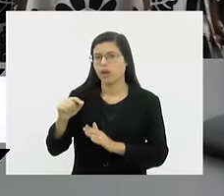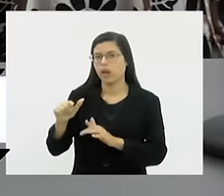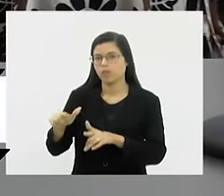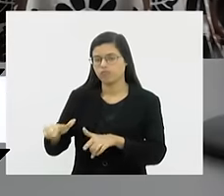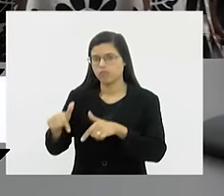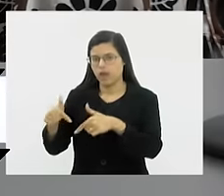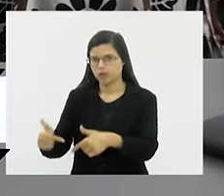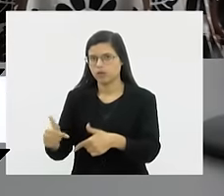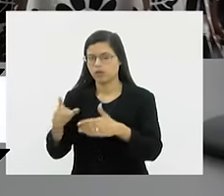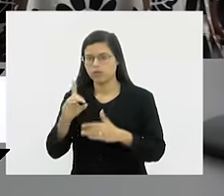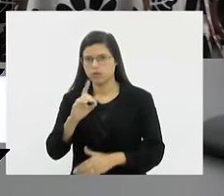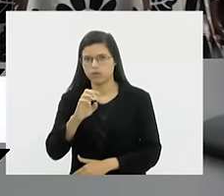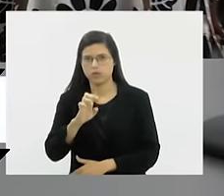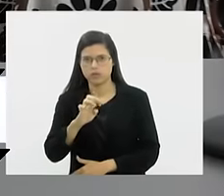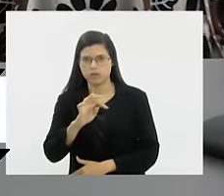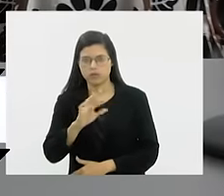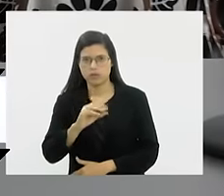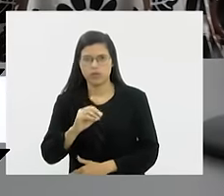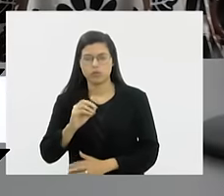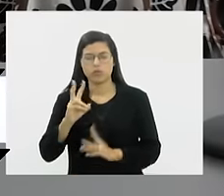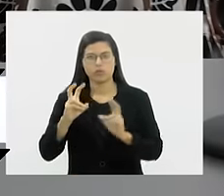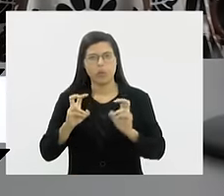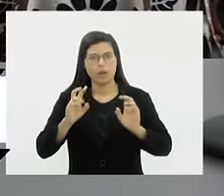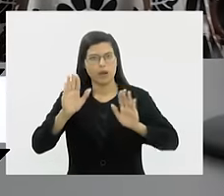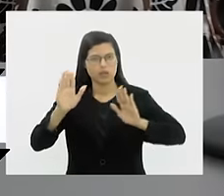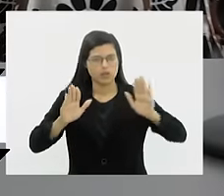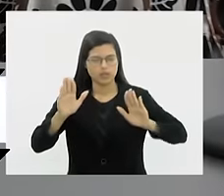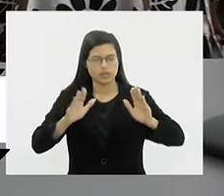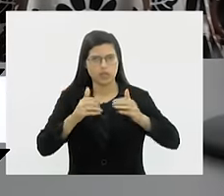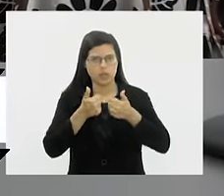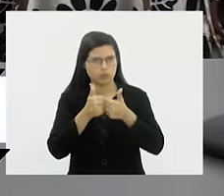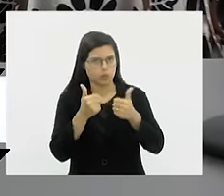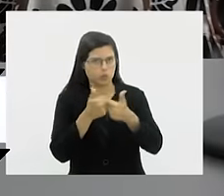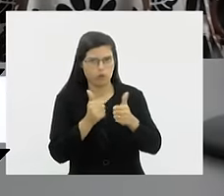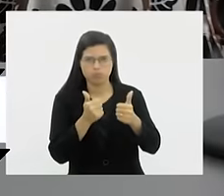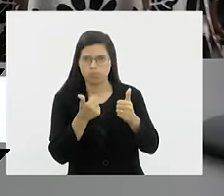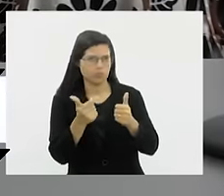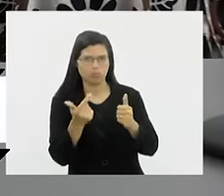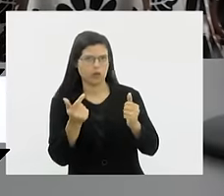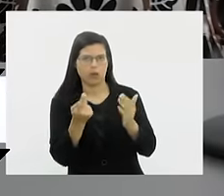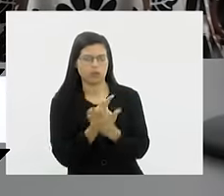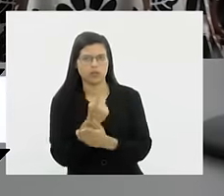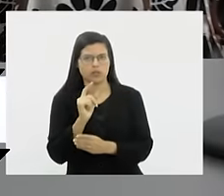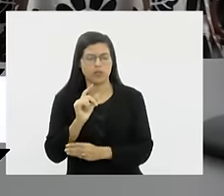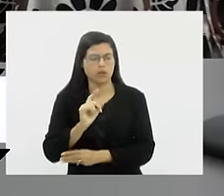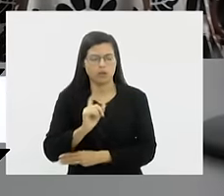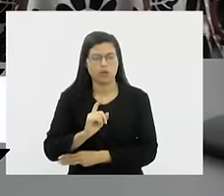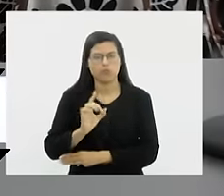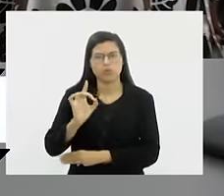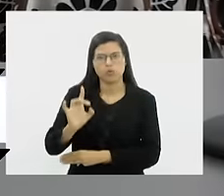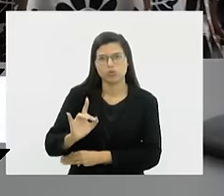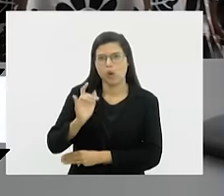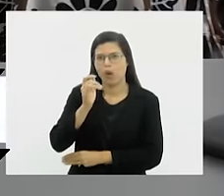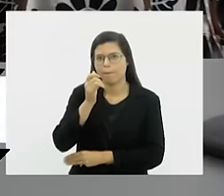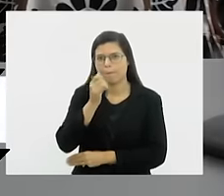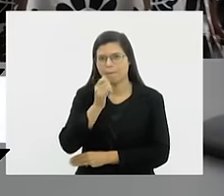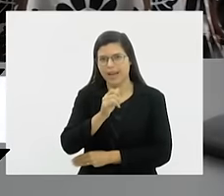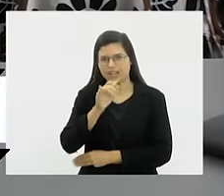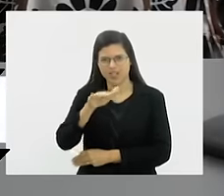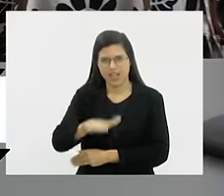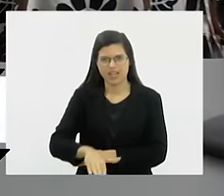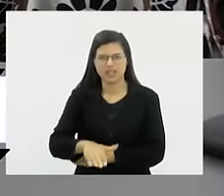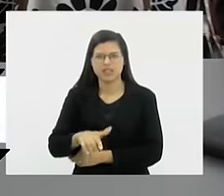em função da licitação dos ônibus, que nunca houve, somente as linhas baixadas, Barra da Tijuca. Então, nunca